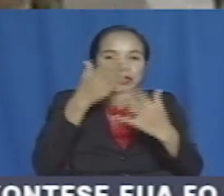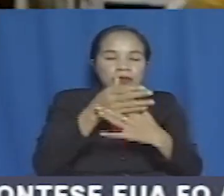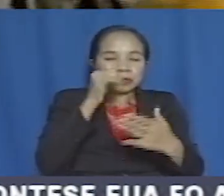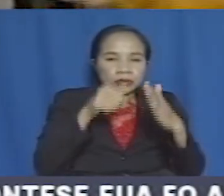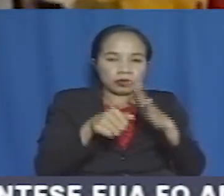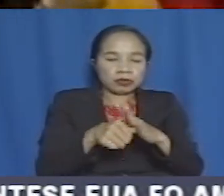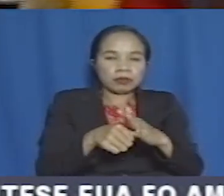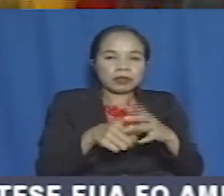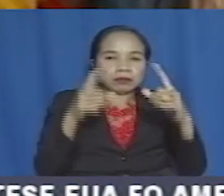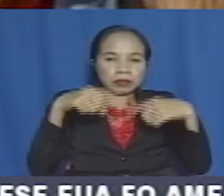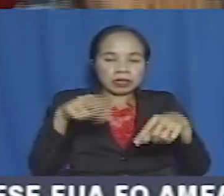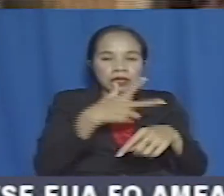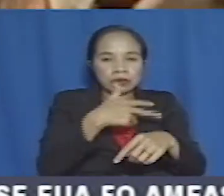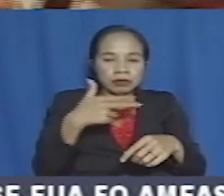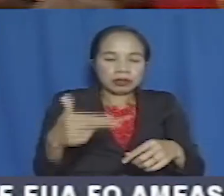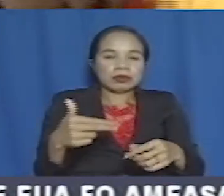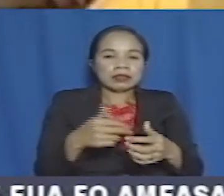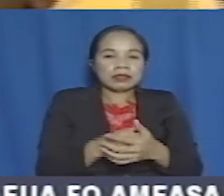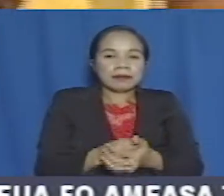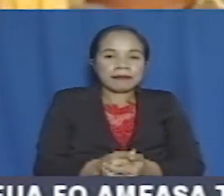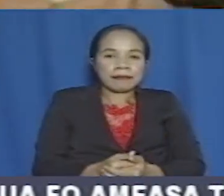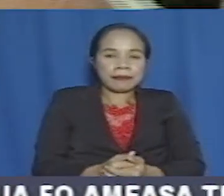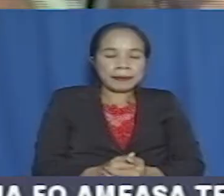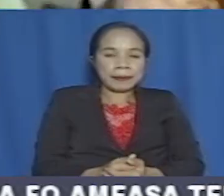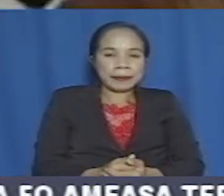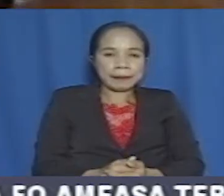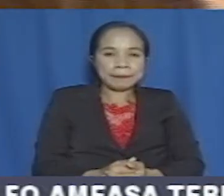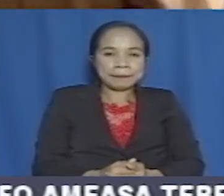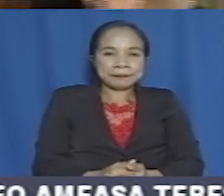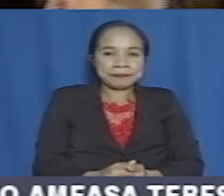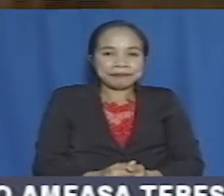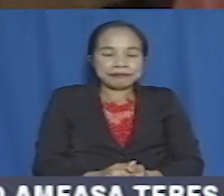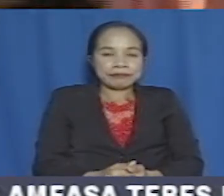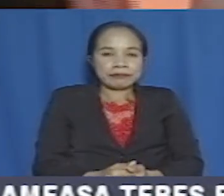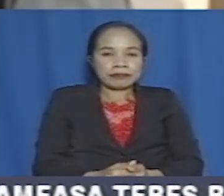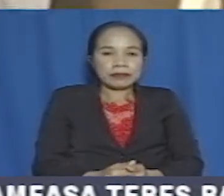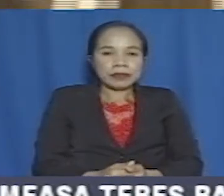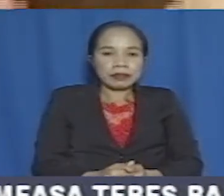ilegalmente ba território indonésia podi ba sae sintu. João da Costa, ba RTTL.